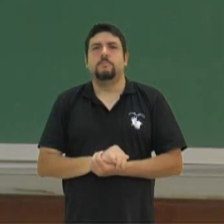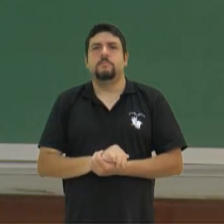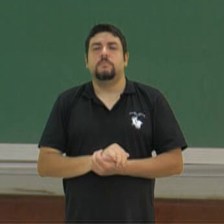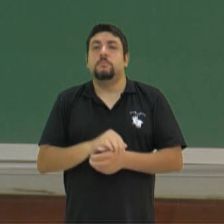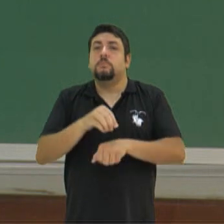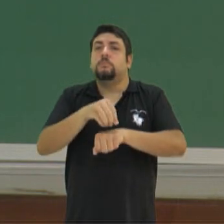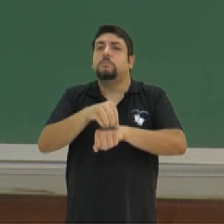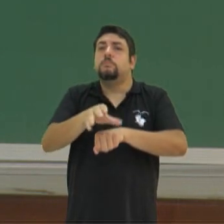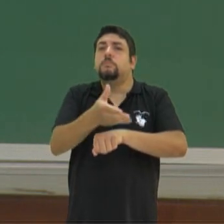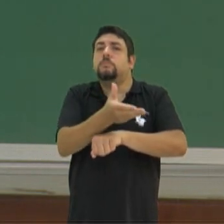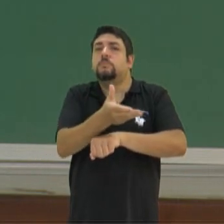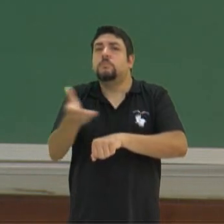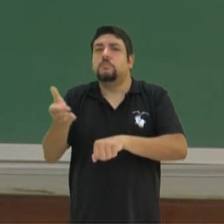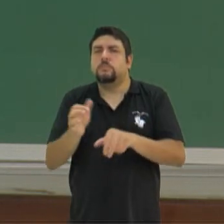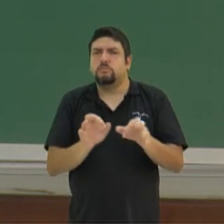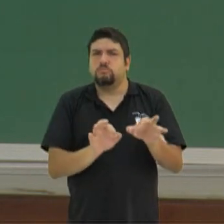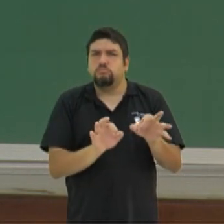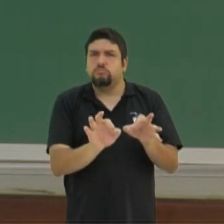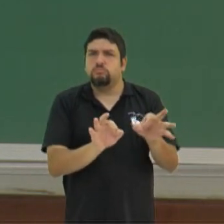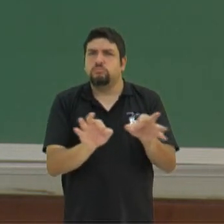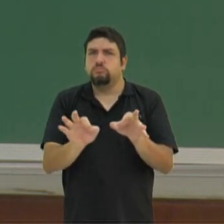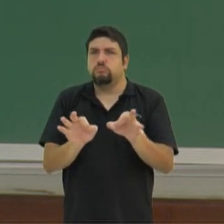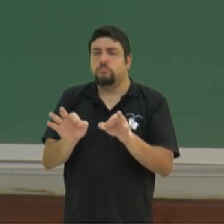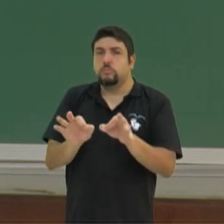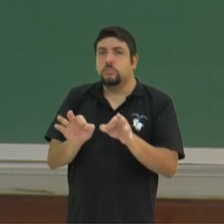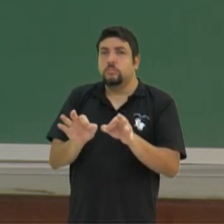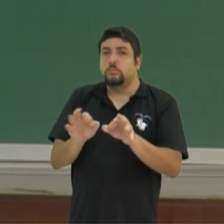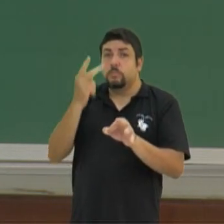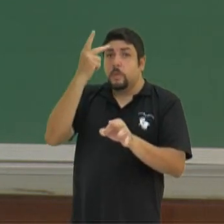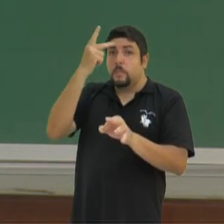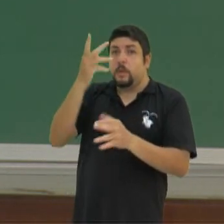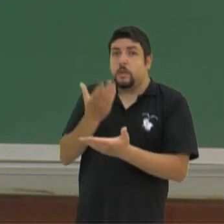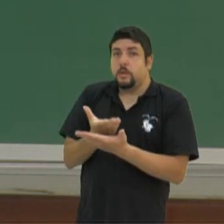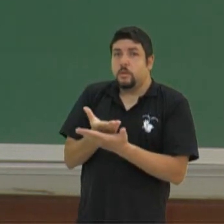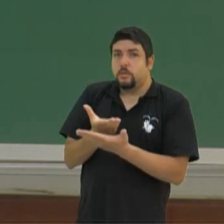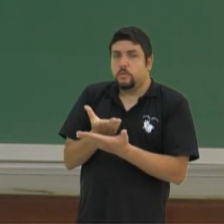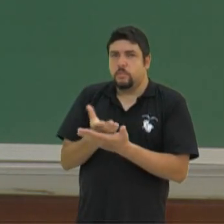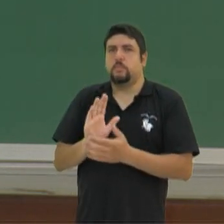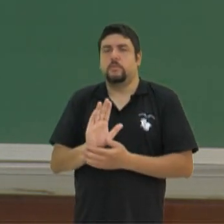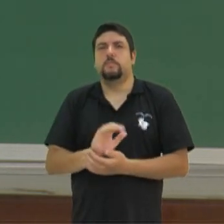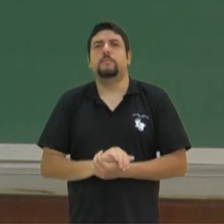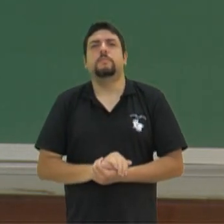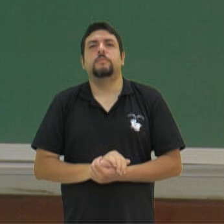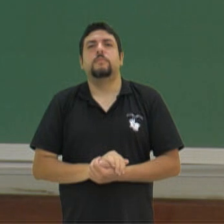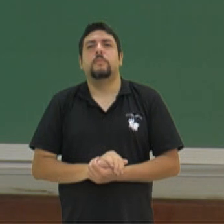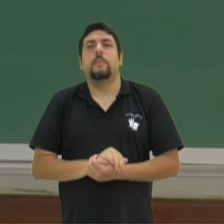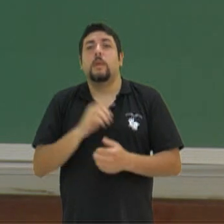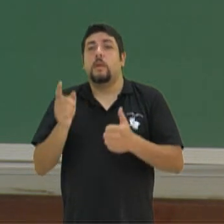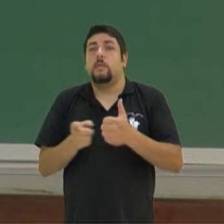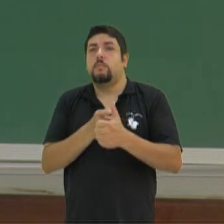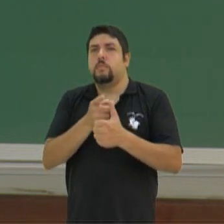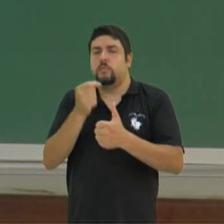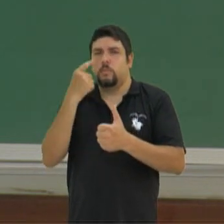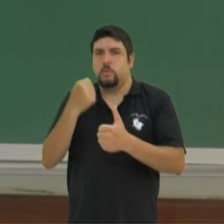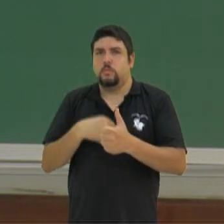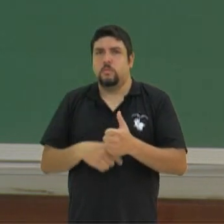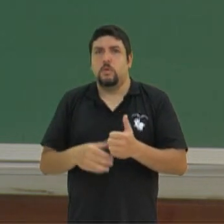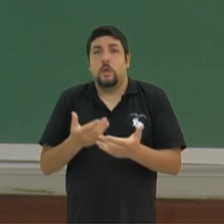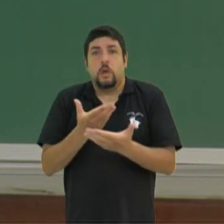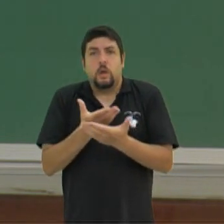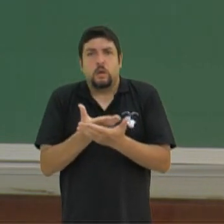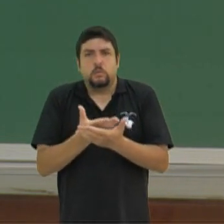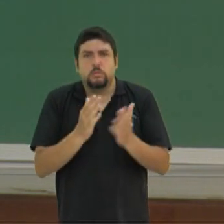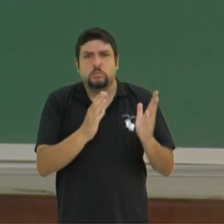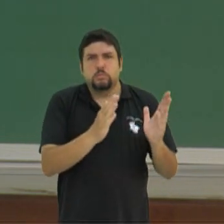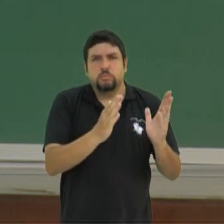dicas de organização dos seus estudos, tá? Prestem bastante atenção nisso aqui. Primeira dica, assista a videoaula